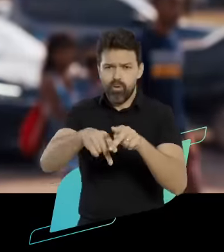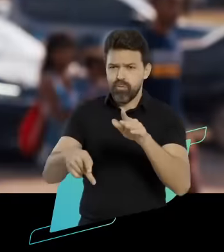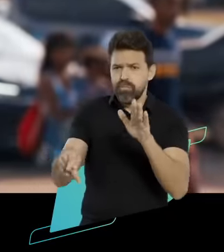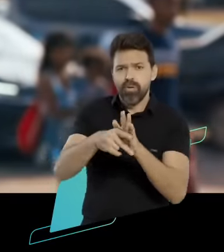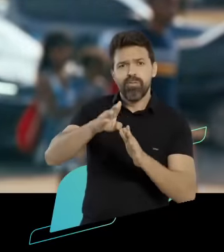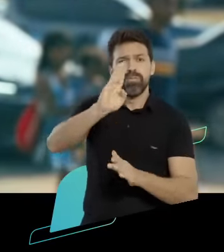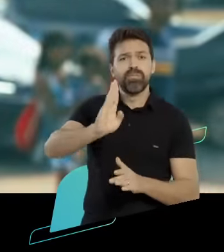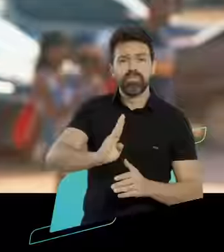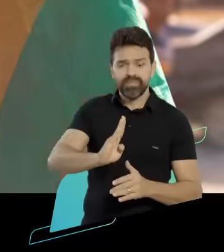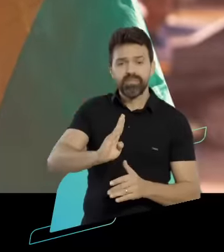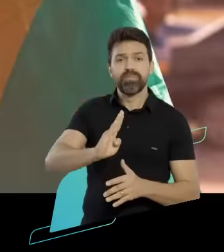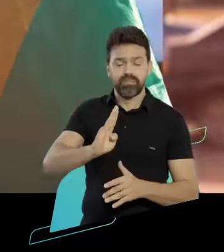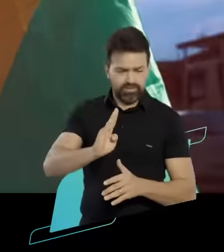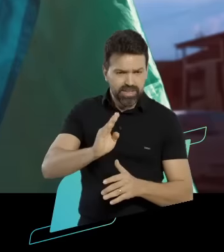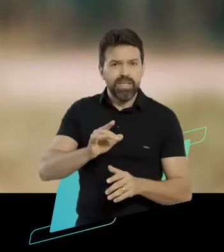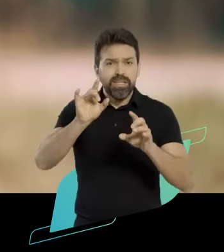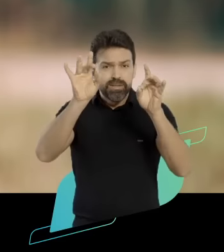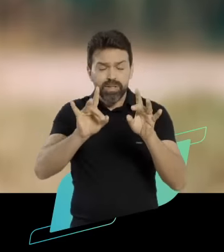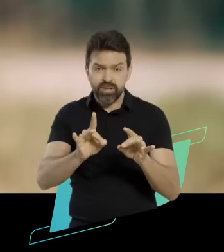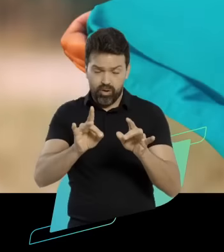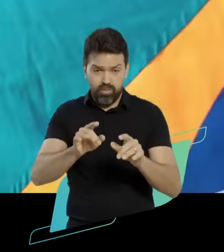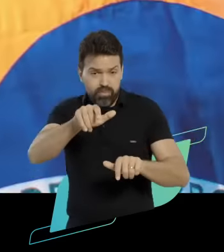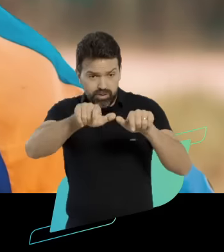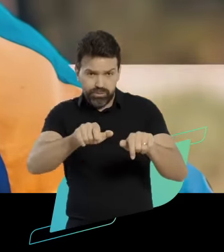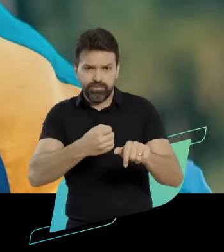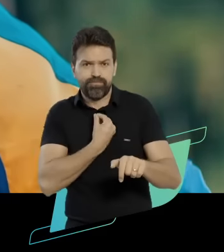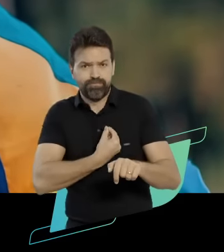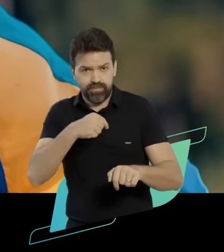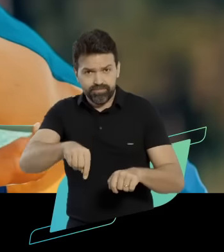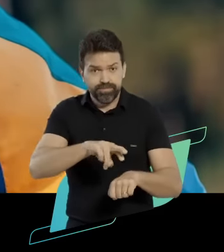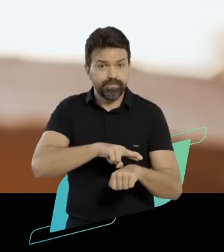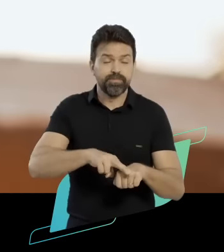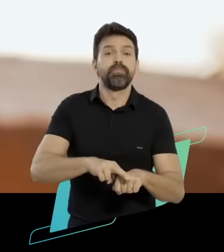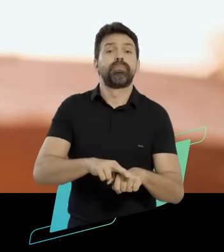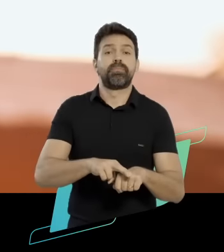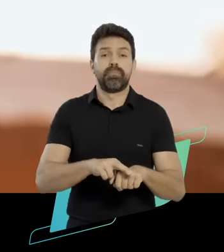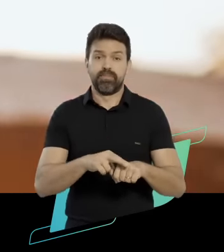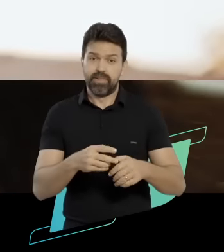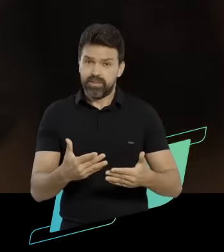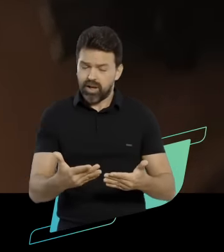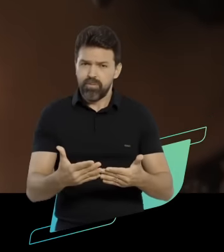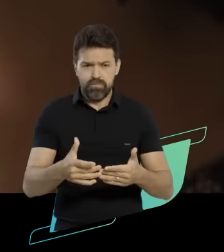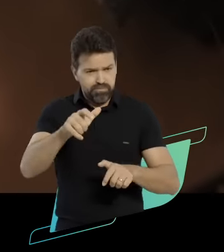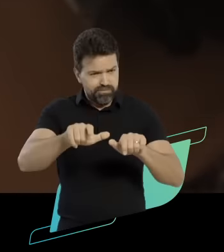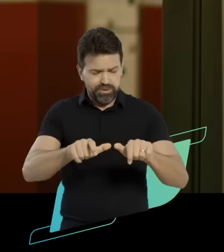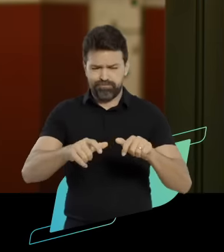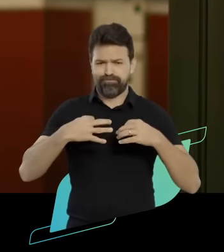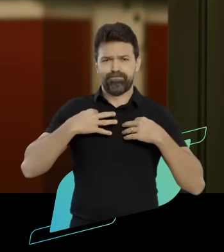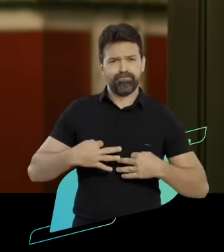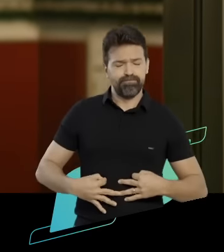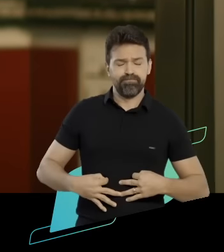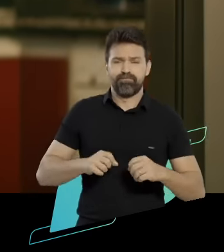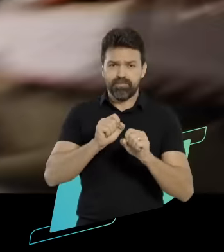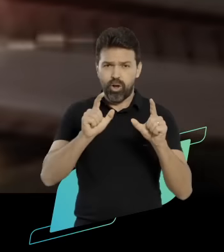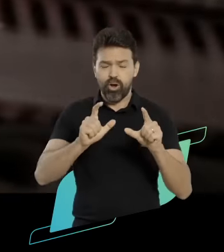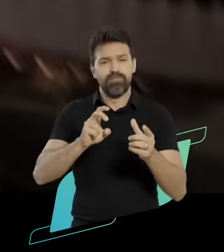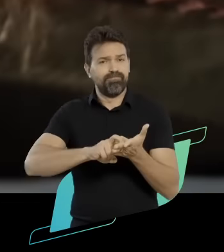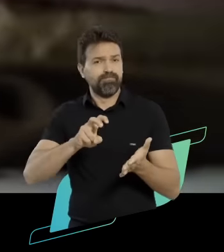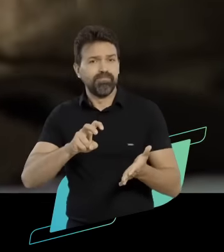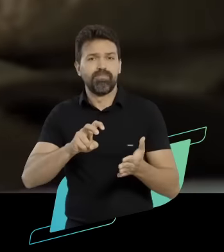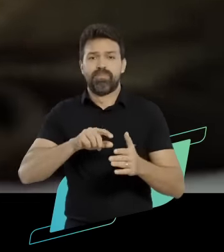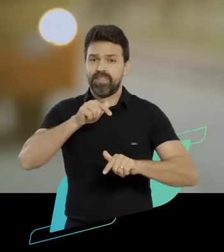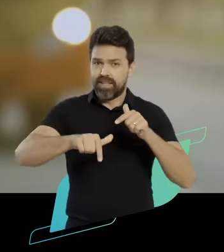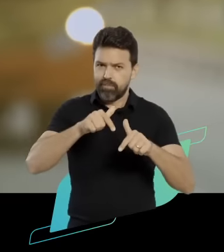os brasileiros. Em especial, os que vivem aqui em Roraima. Gente honesta que acorda